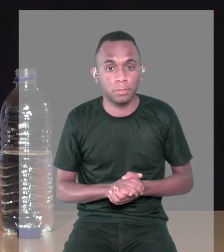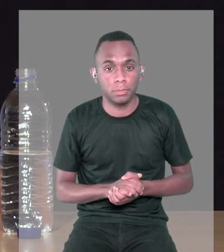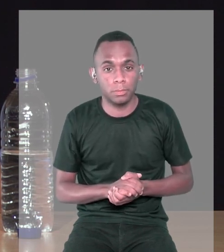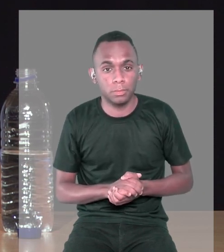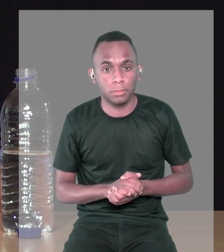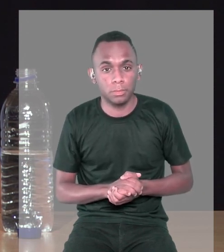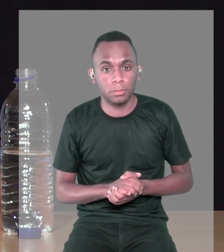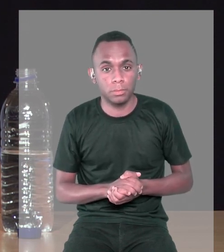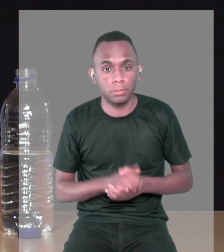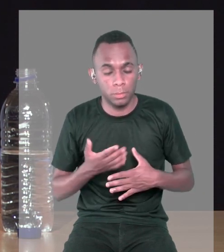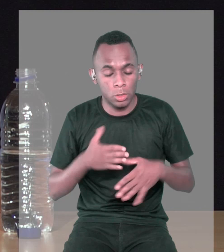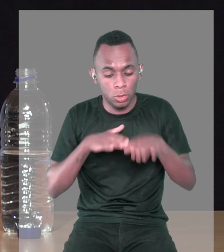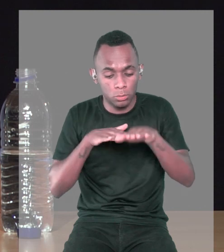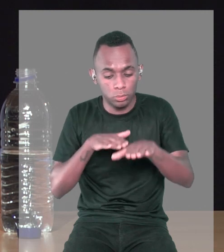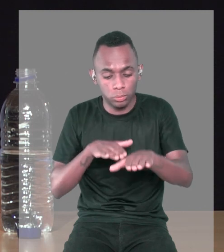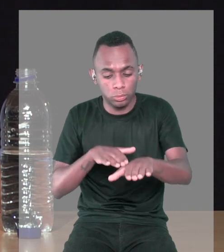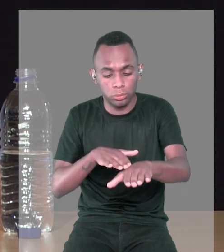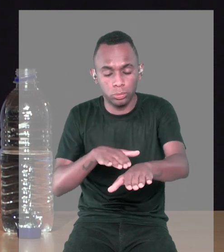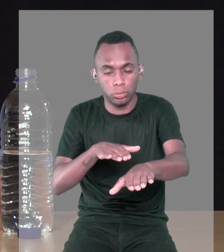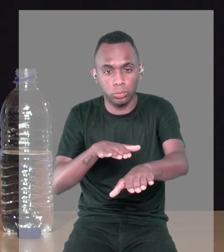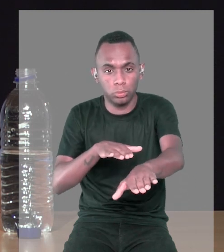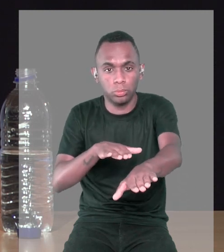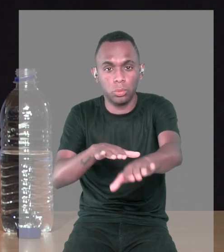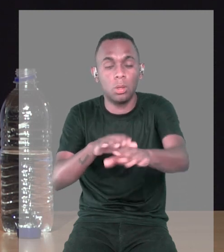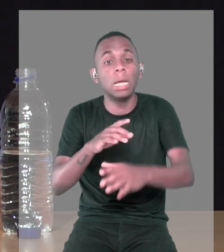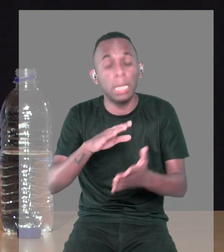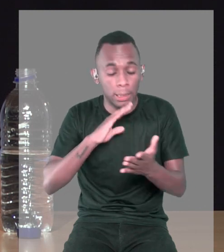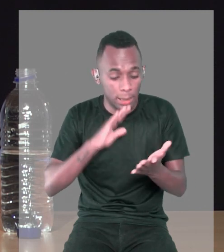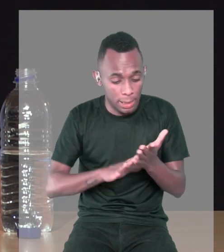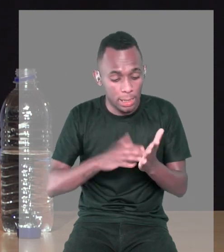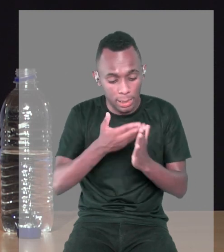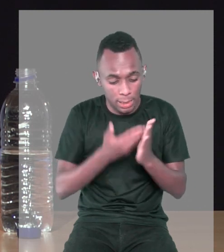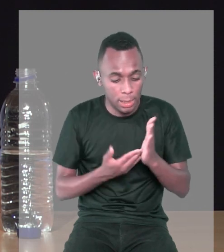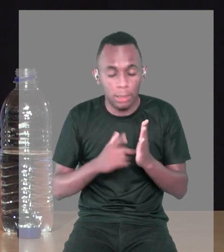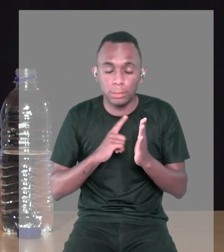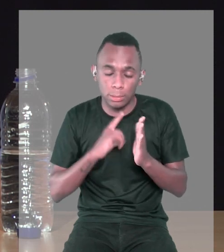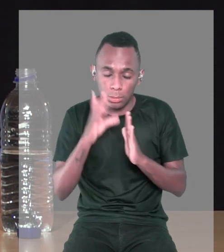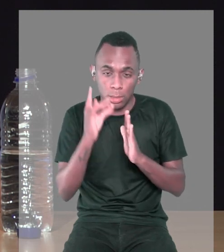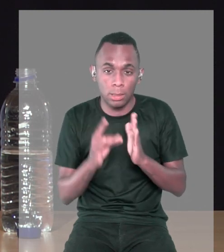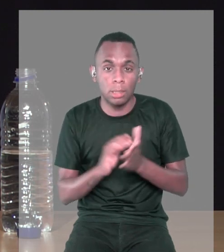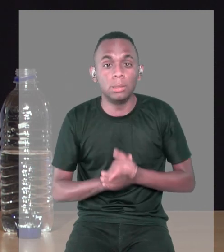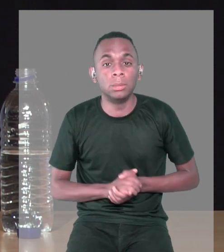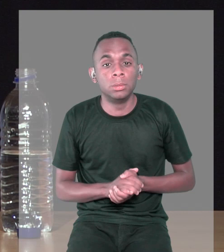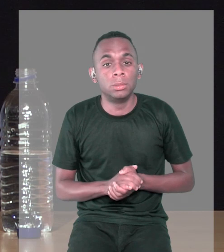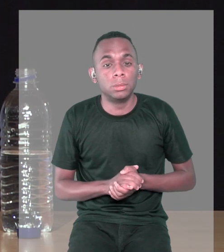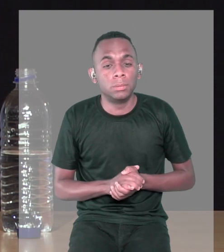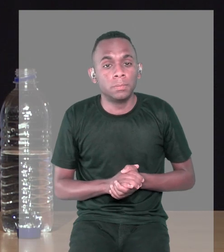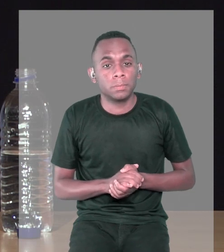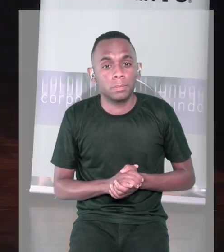Na esteira, isso é explicitado pelo próprio André na carta, essa ideia,